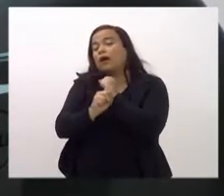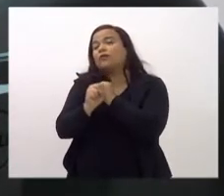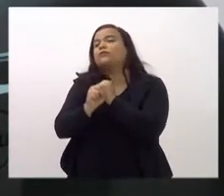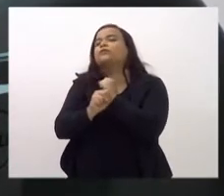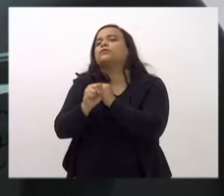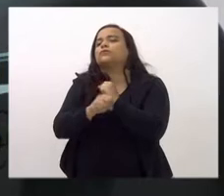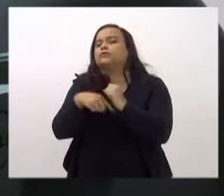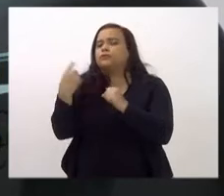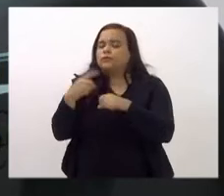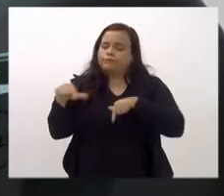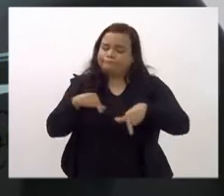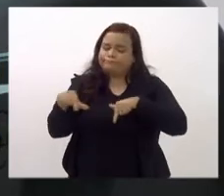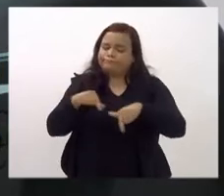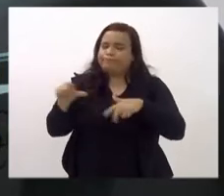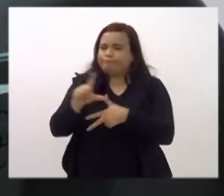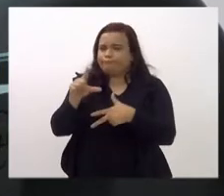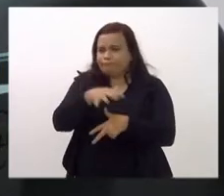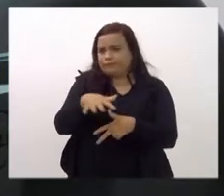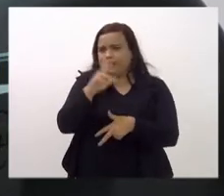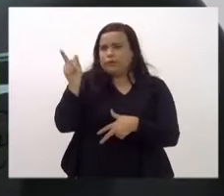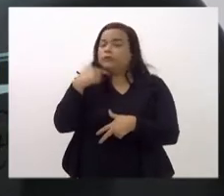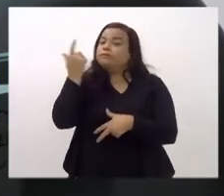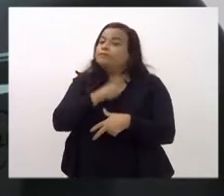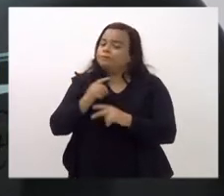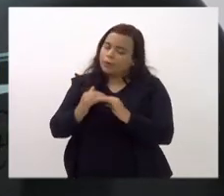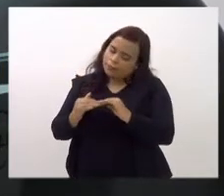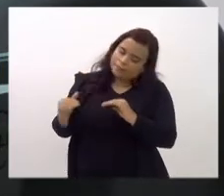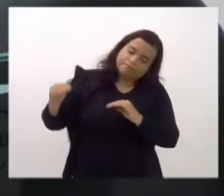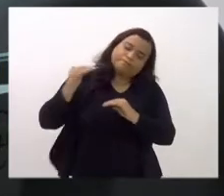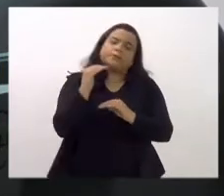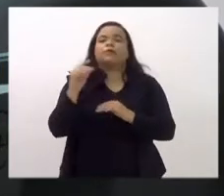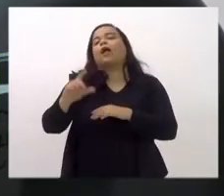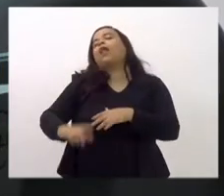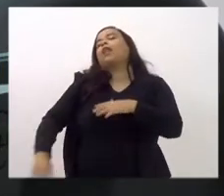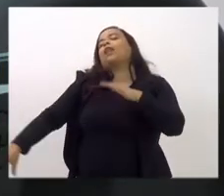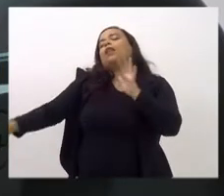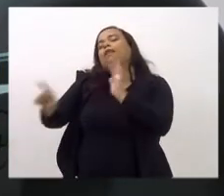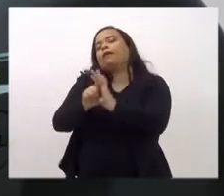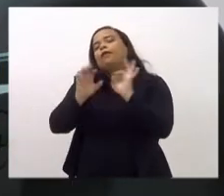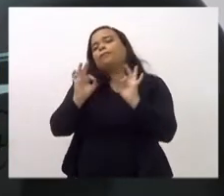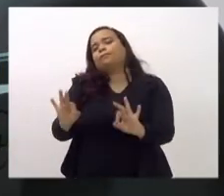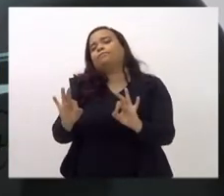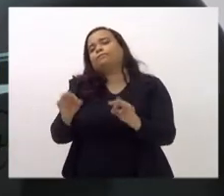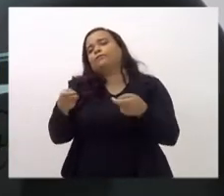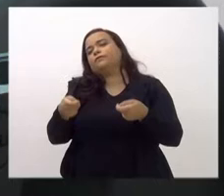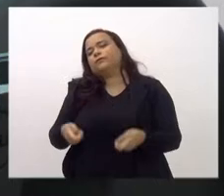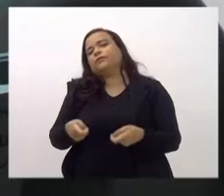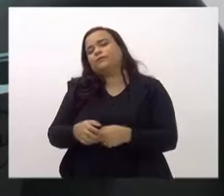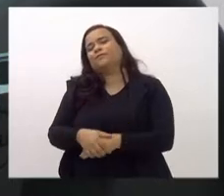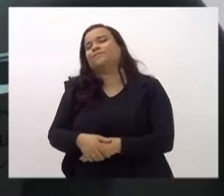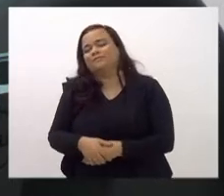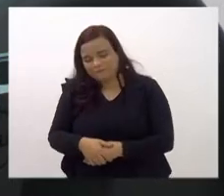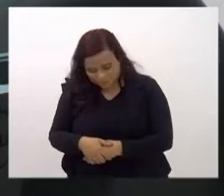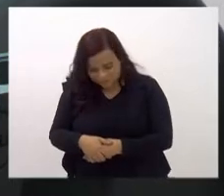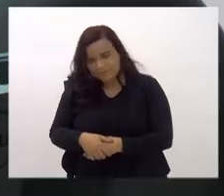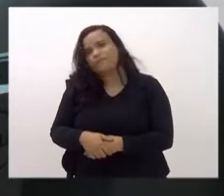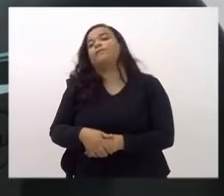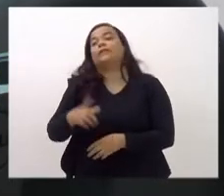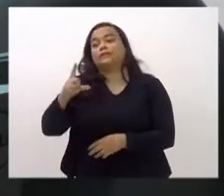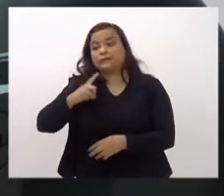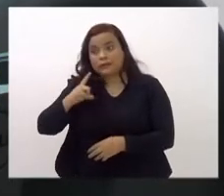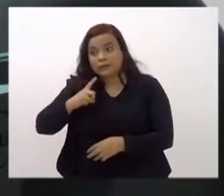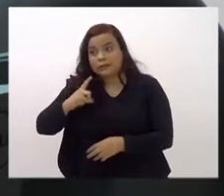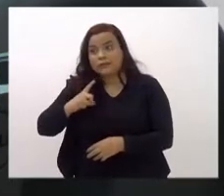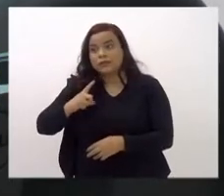gente conseguir alcançar esse patamar que a gente entende é de uma legislação bastante consistente, onde há